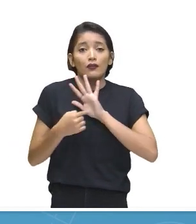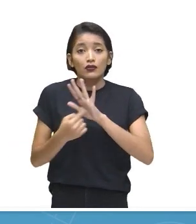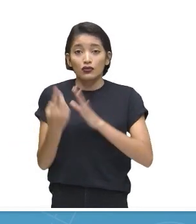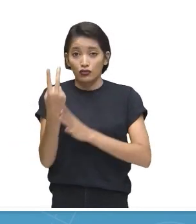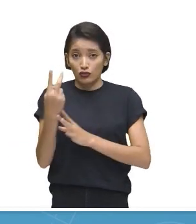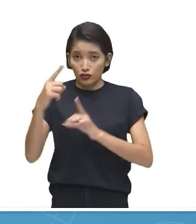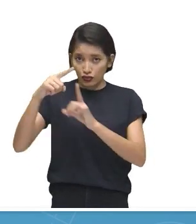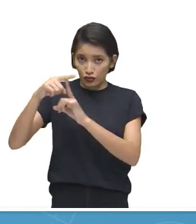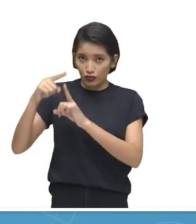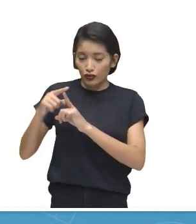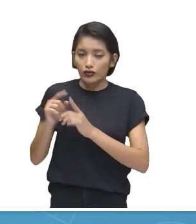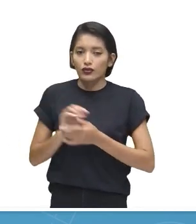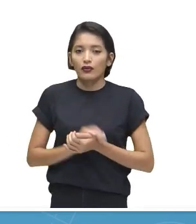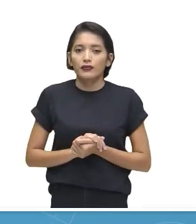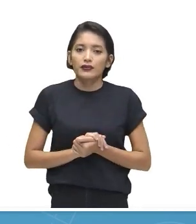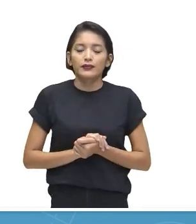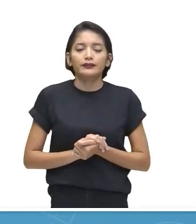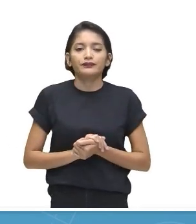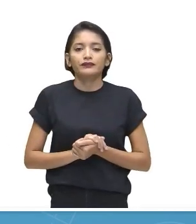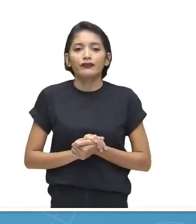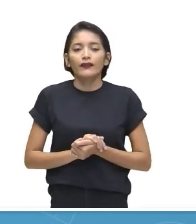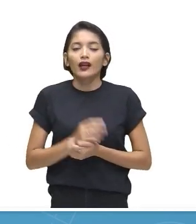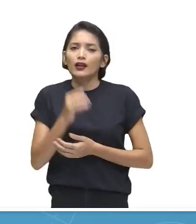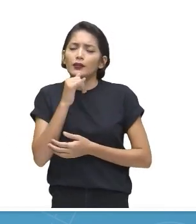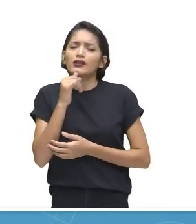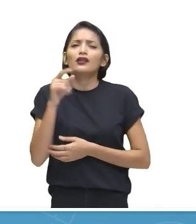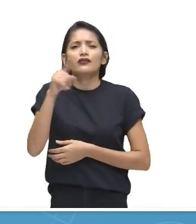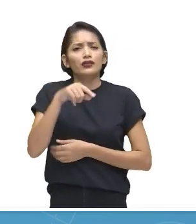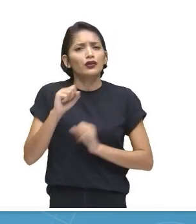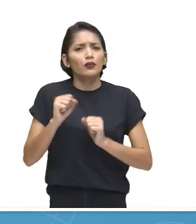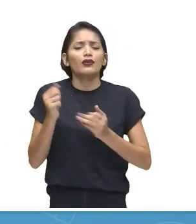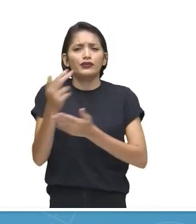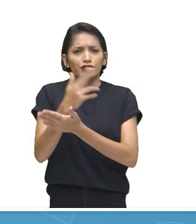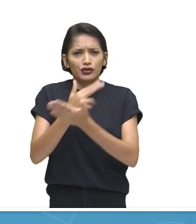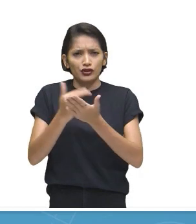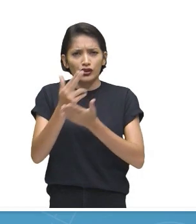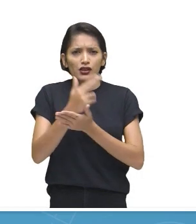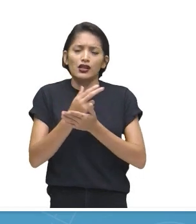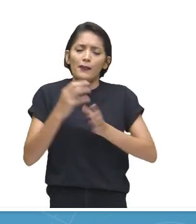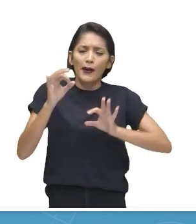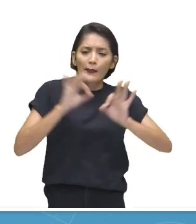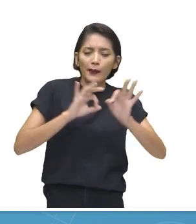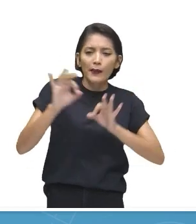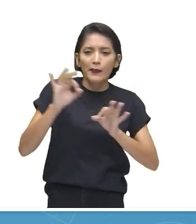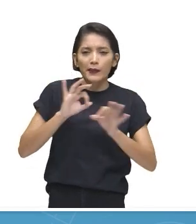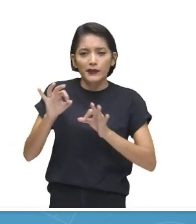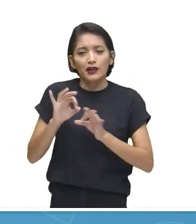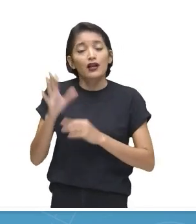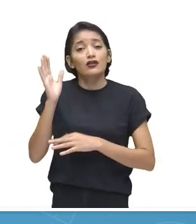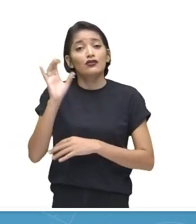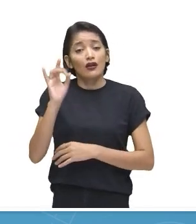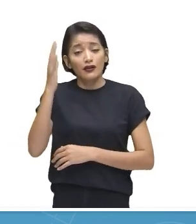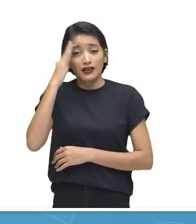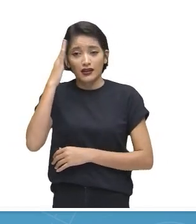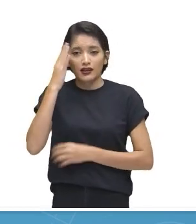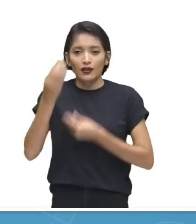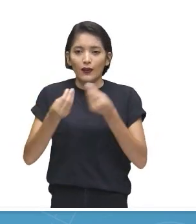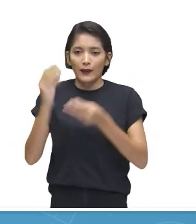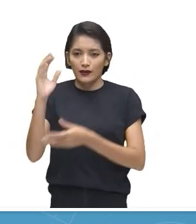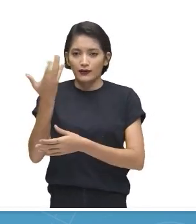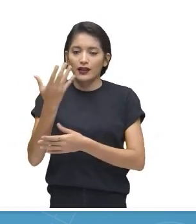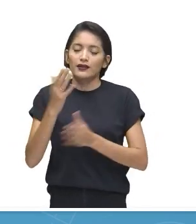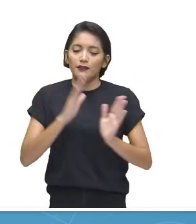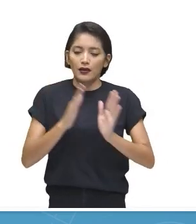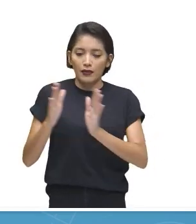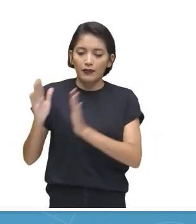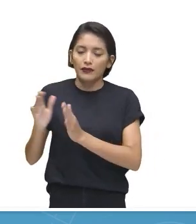epiderme e da derme, né? Aí vocês poderiam utilizar a criatividade de vocês, fazer um desenho ou um esquema, só para a gente entender aí como está dividida. A